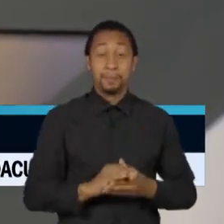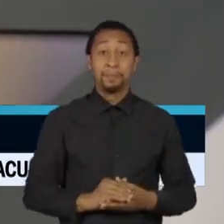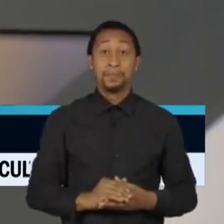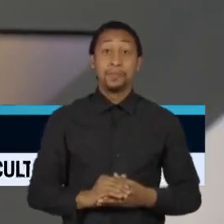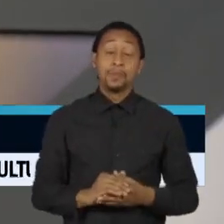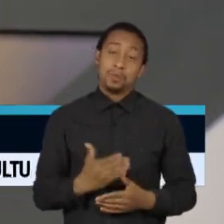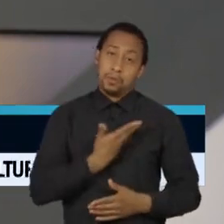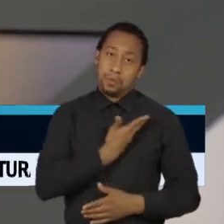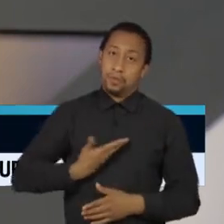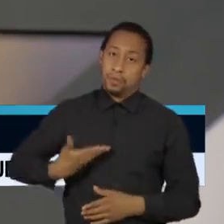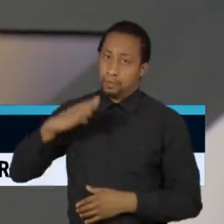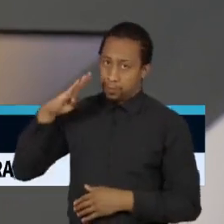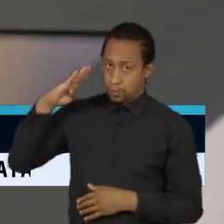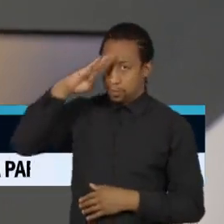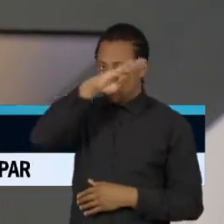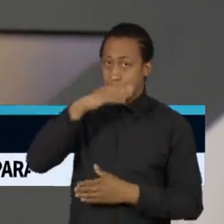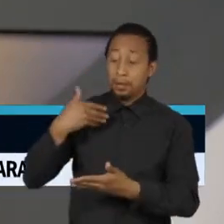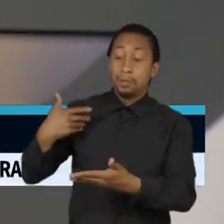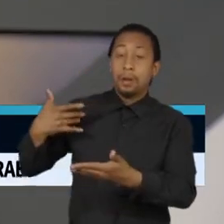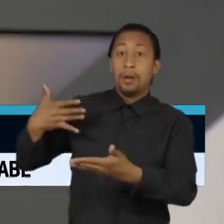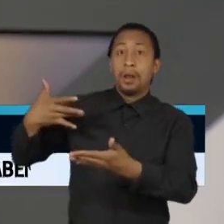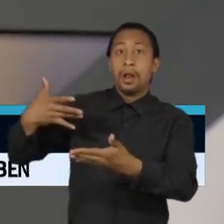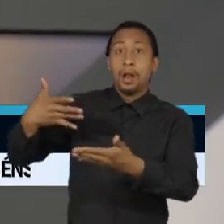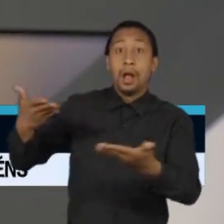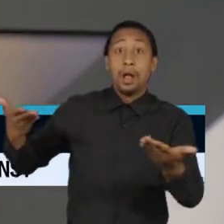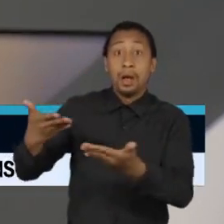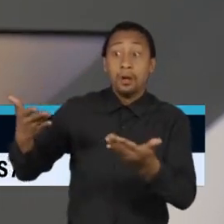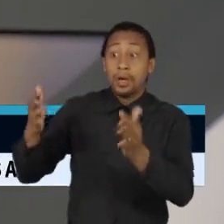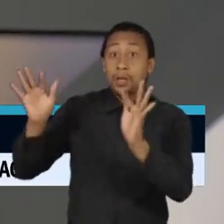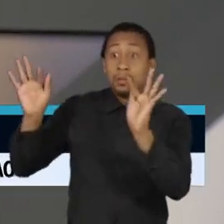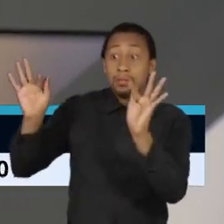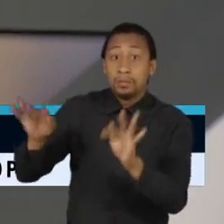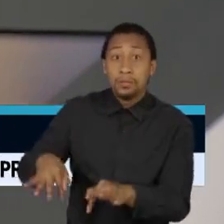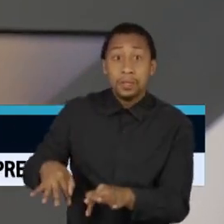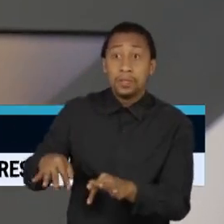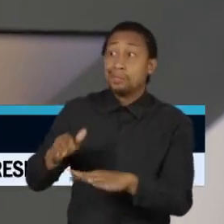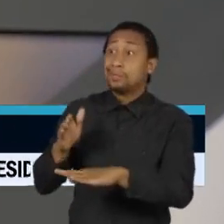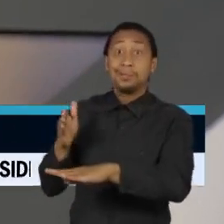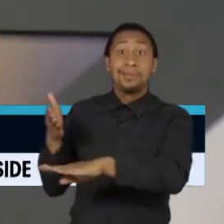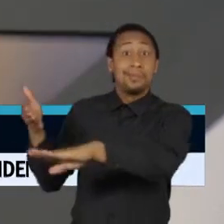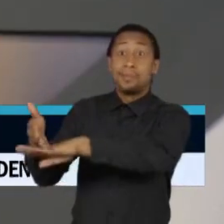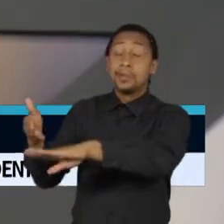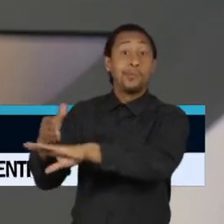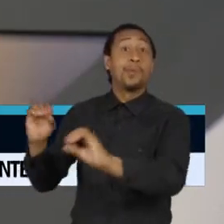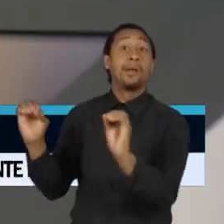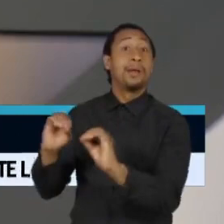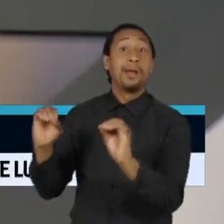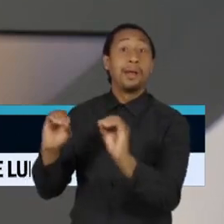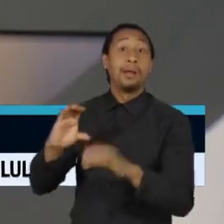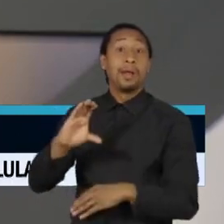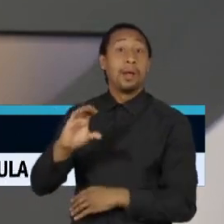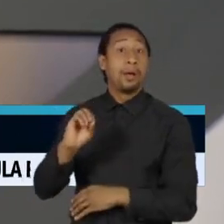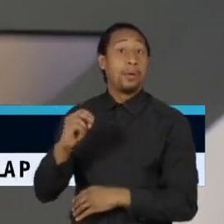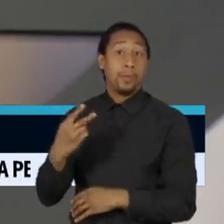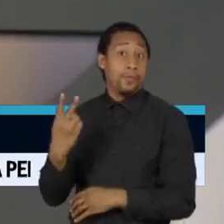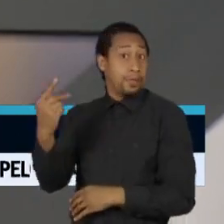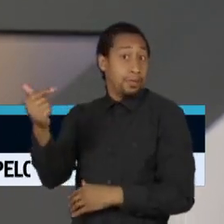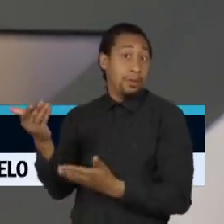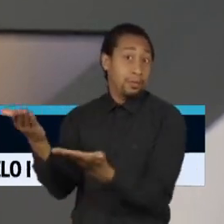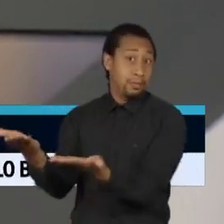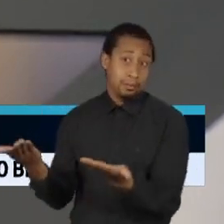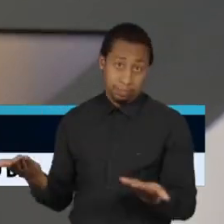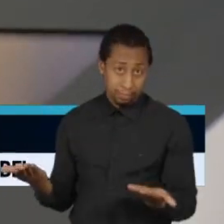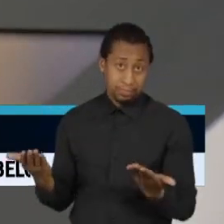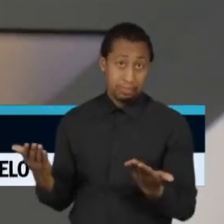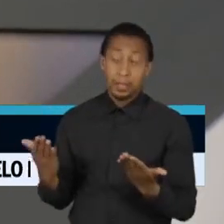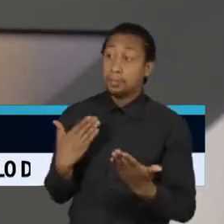como se ausentou dessas discussões internacionais e muitas vezes, inclusive,